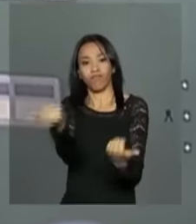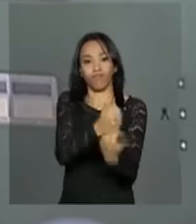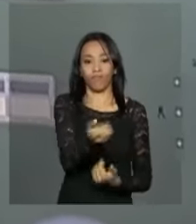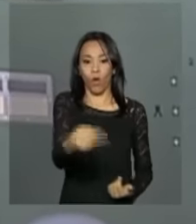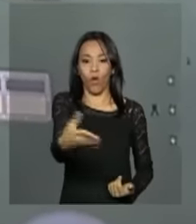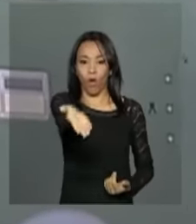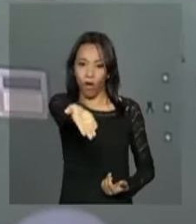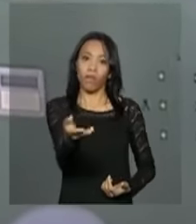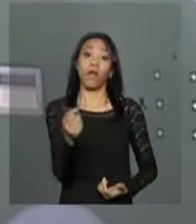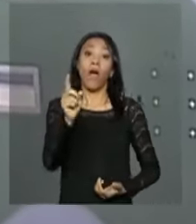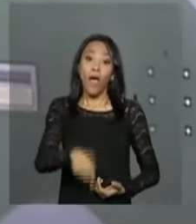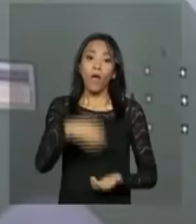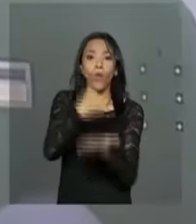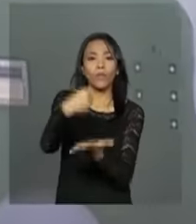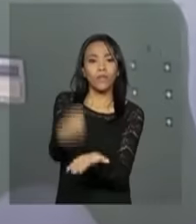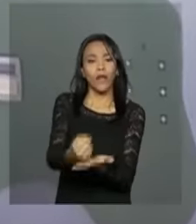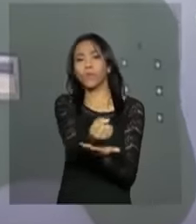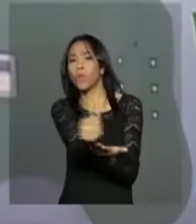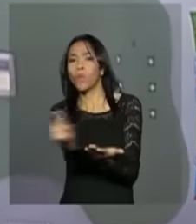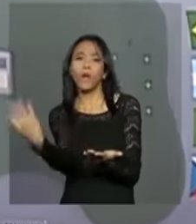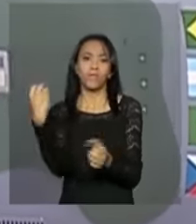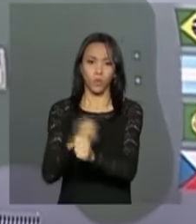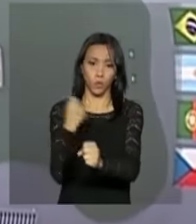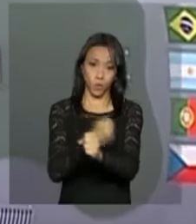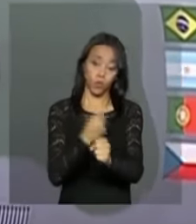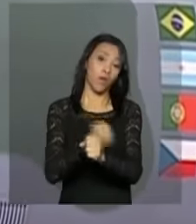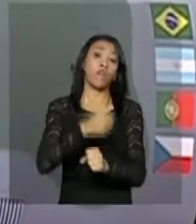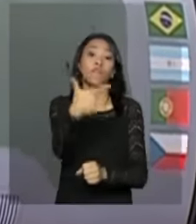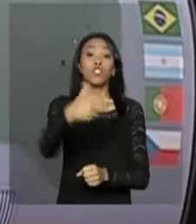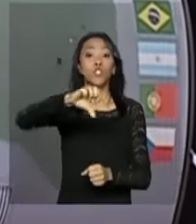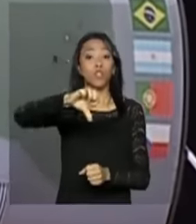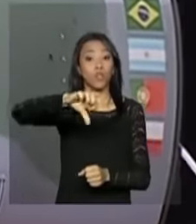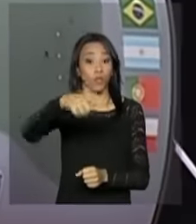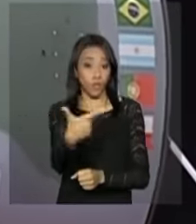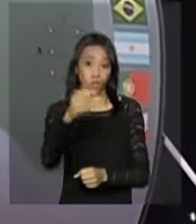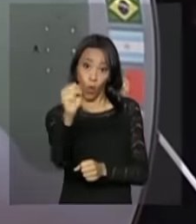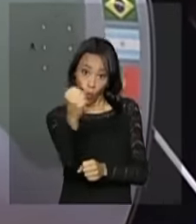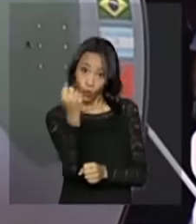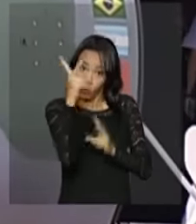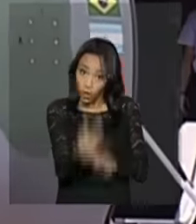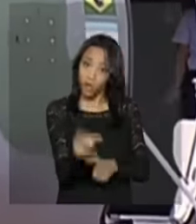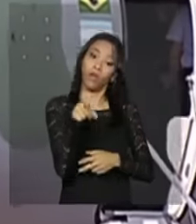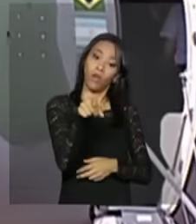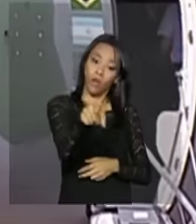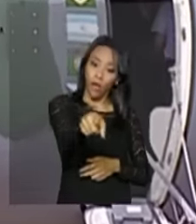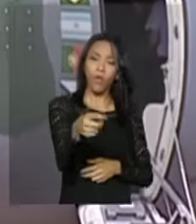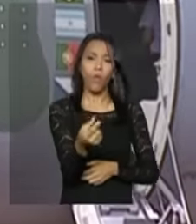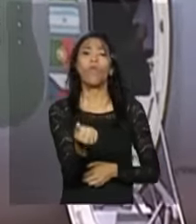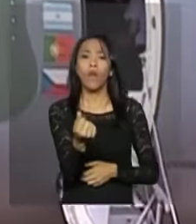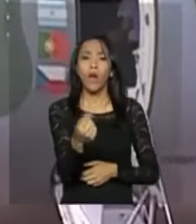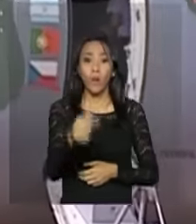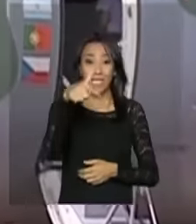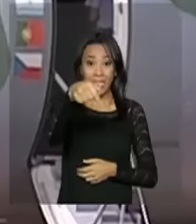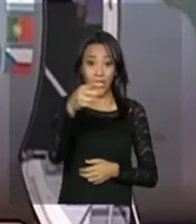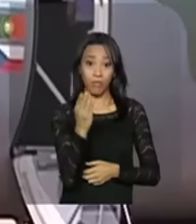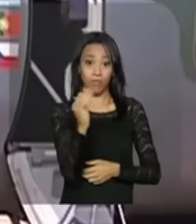PMDB do governo, Dilma respondeu que não avalia a ação de partido nenhum, sequer de sua legenda, o PT. No final de março, o PMDB, que